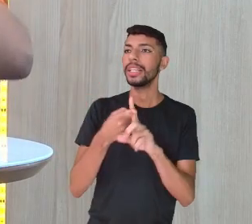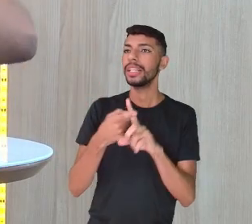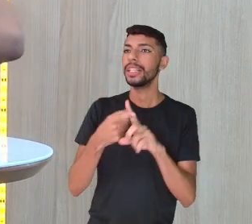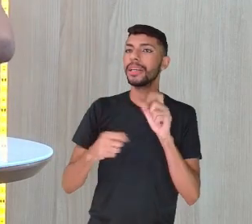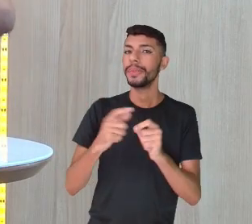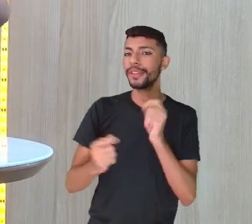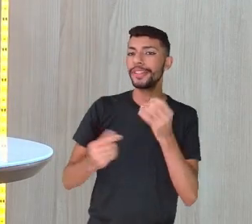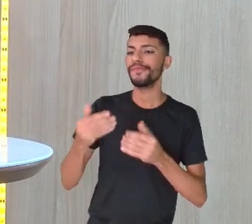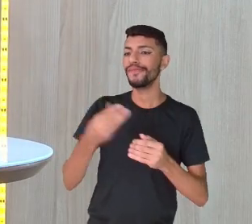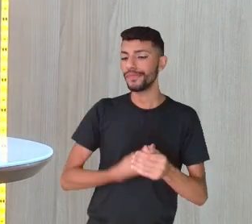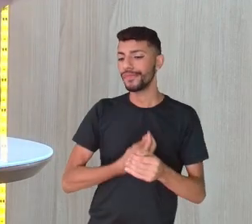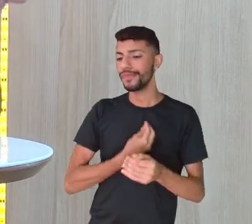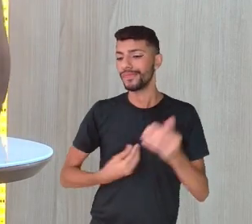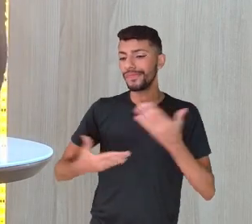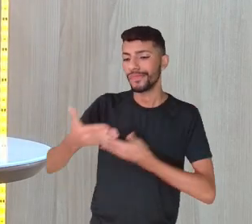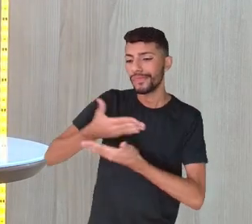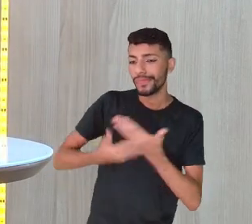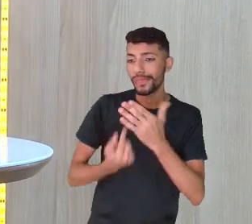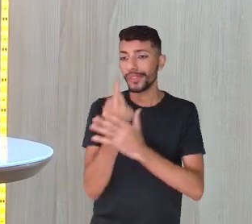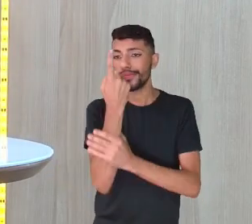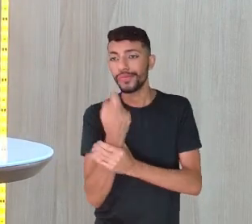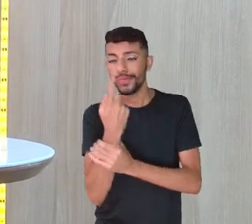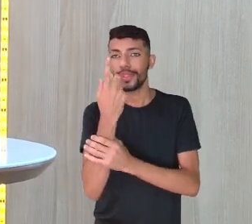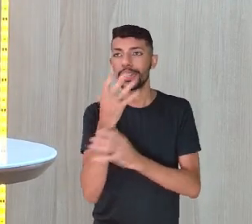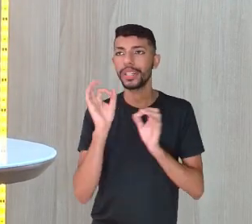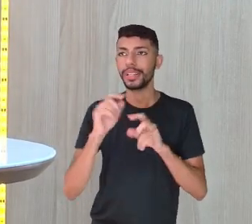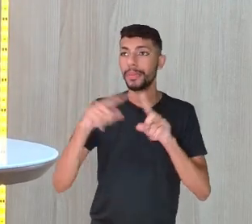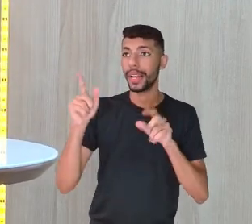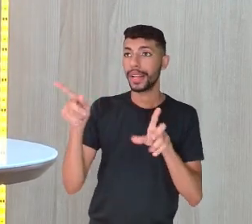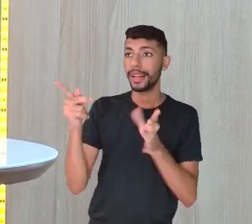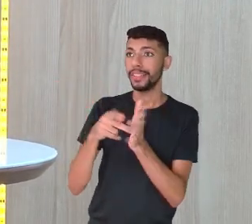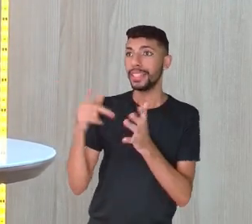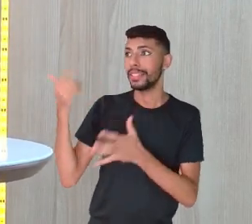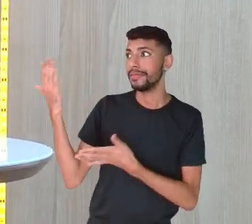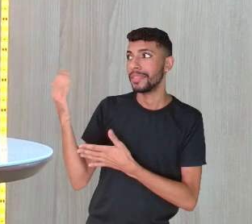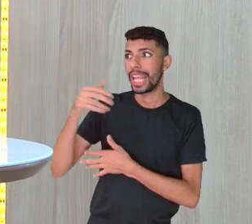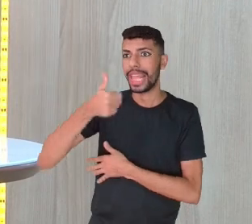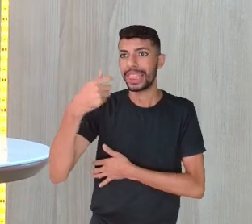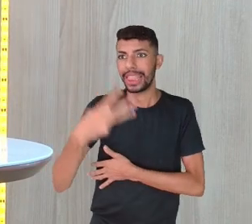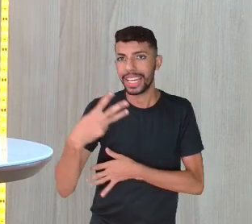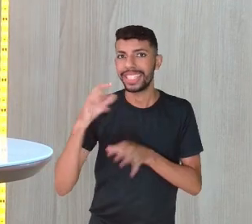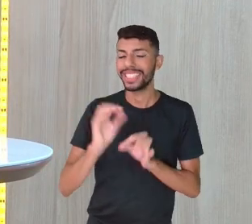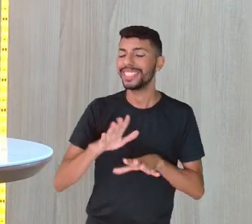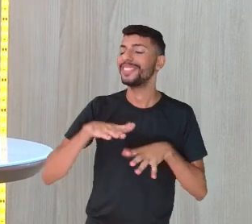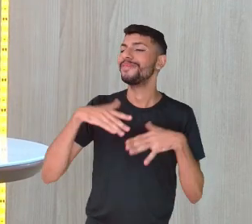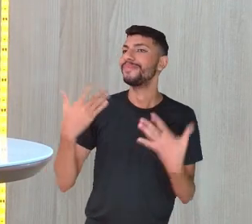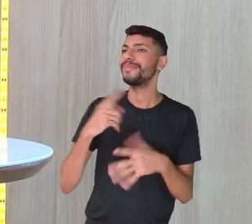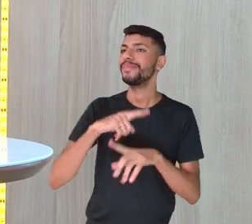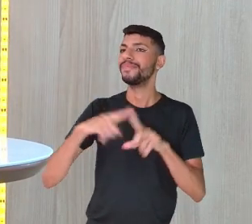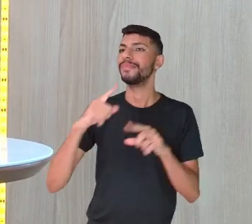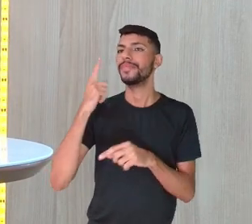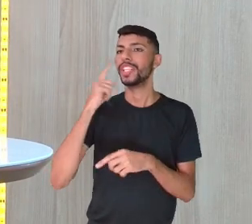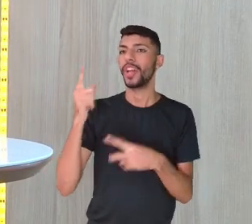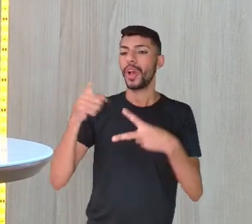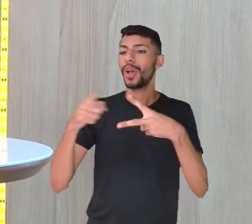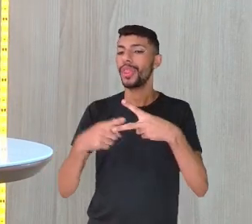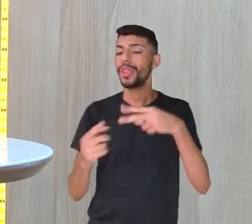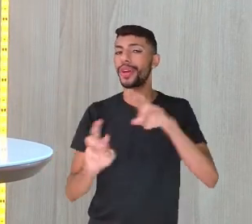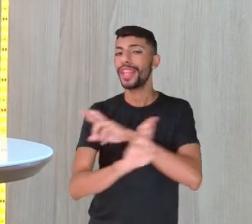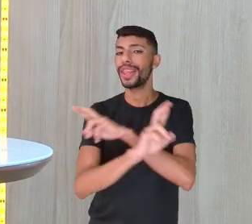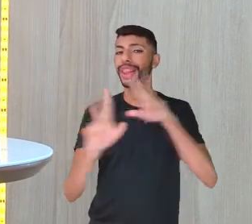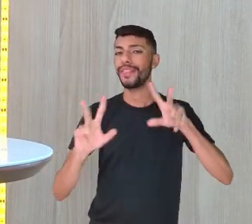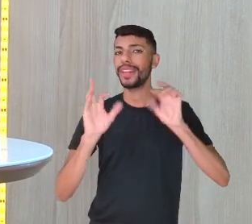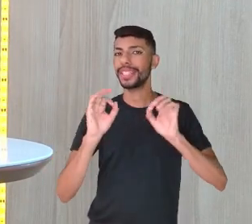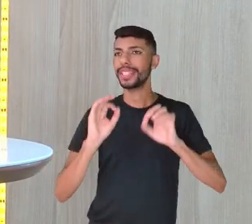coexistiam em tese como uma única colônia, não uma, né? Já que eram 13 colônias. Exatamente. Mas duas situações distintas, o que